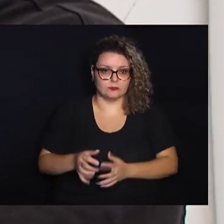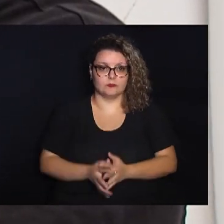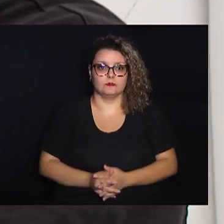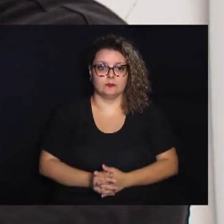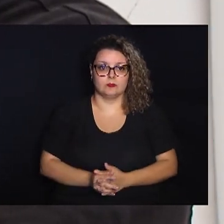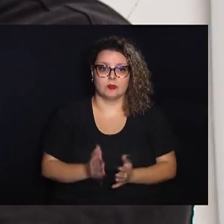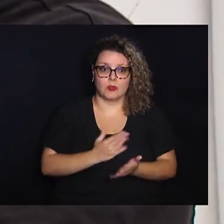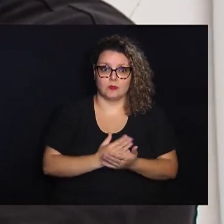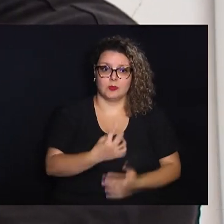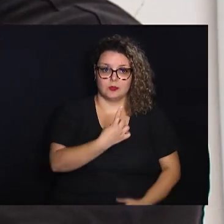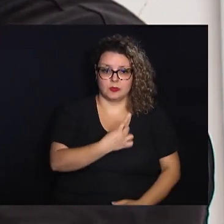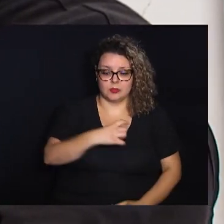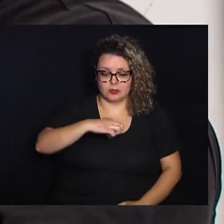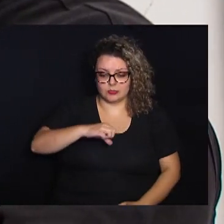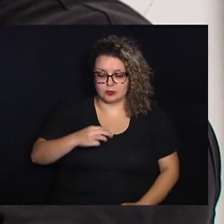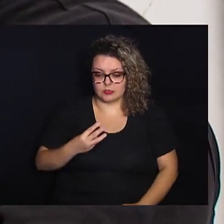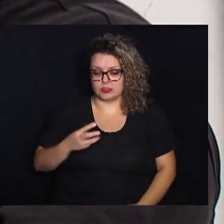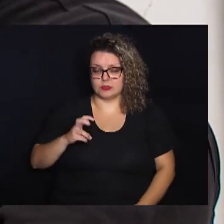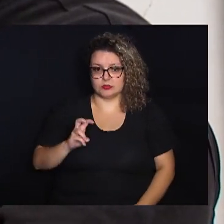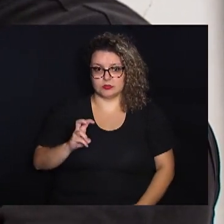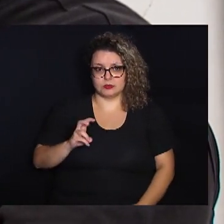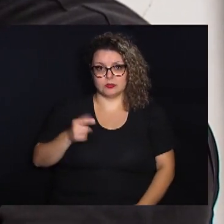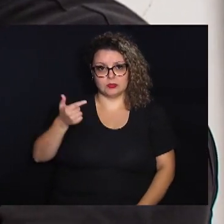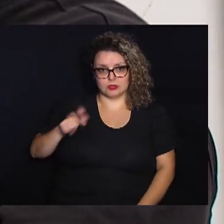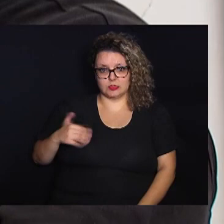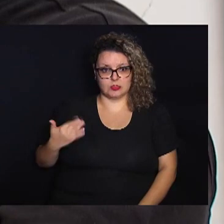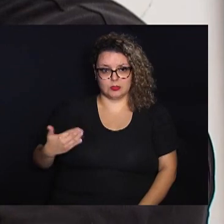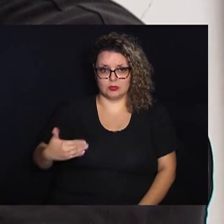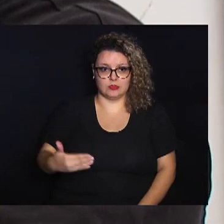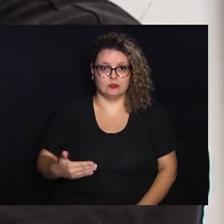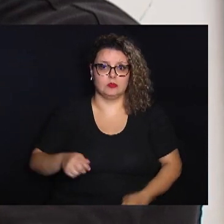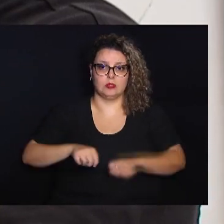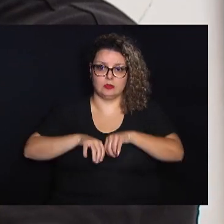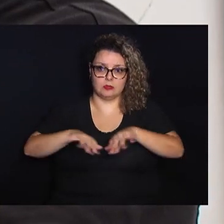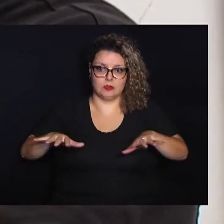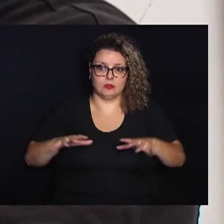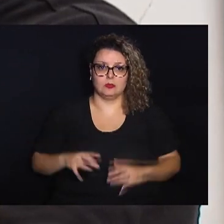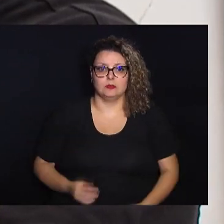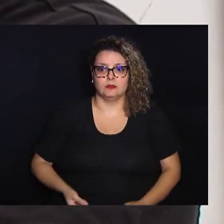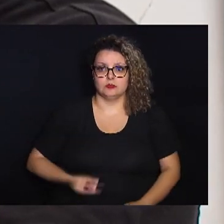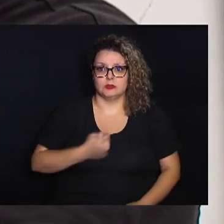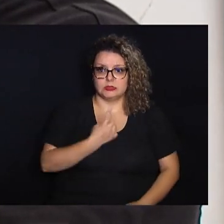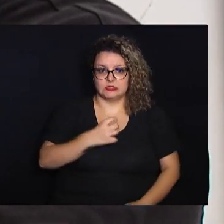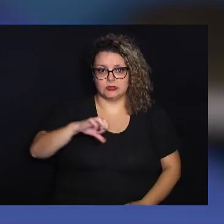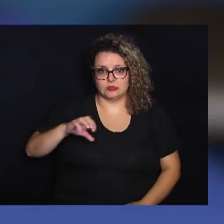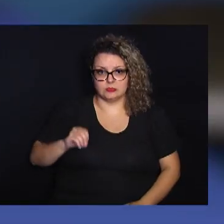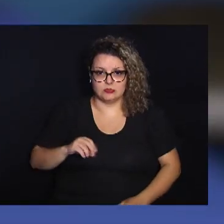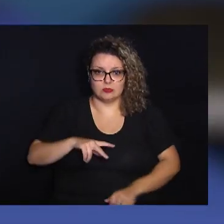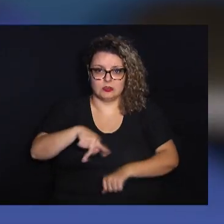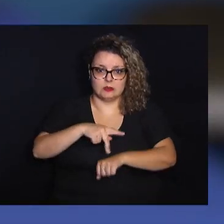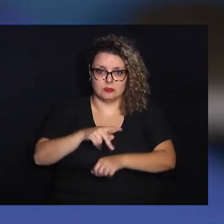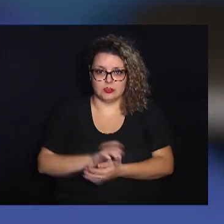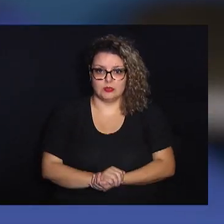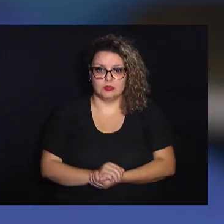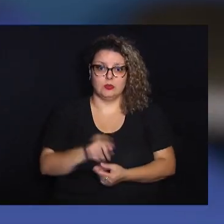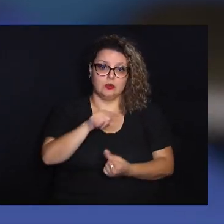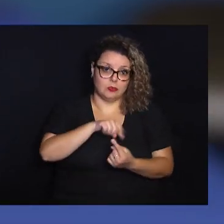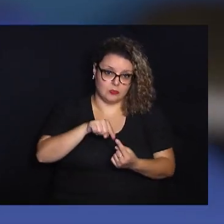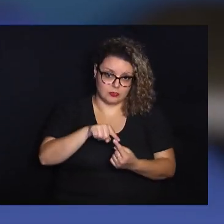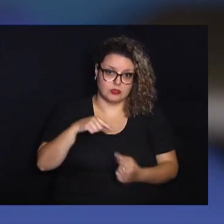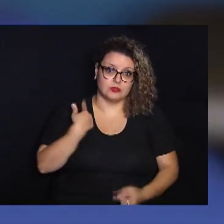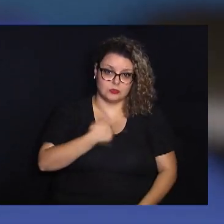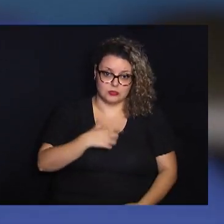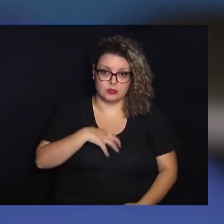em 1935 e permanece espalhado hoje por volta de 190 países. O objetivo nosso é